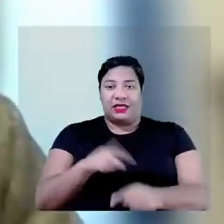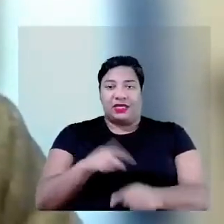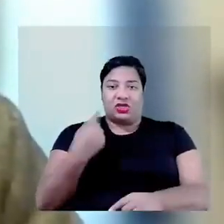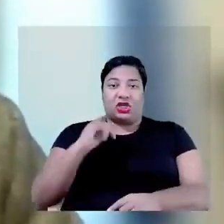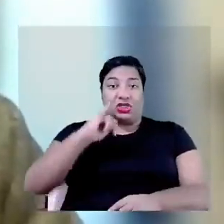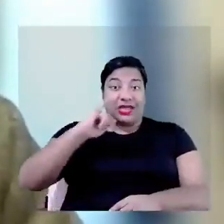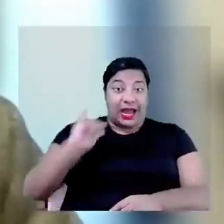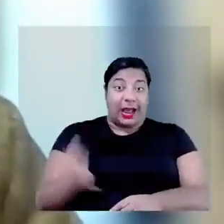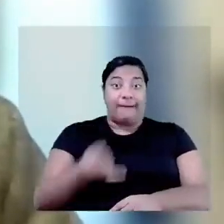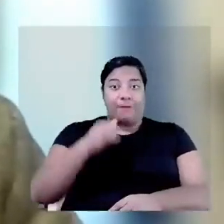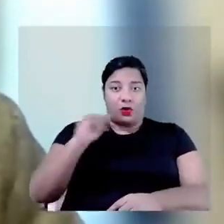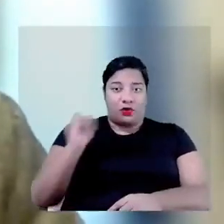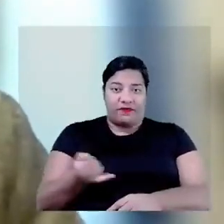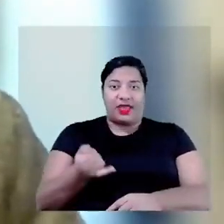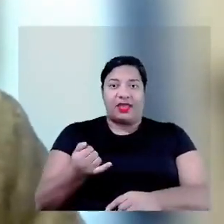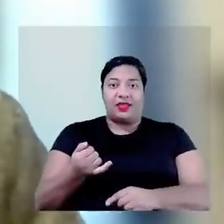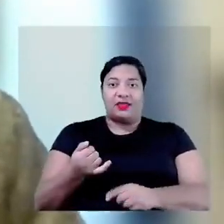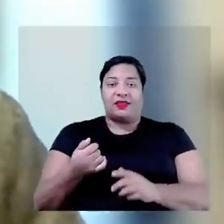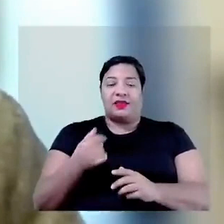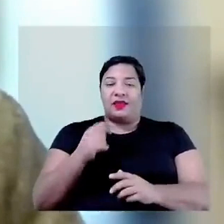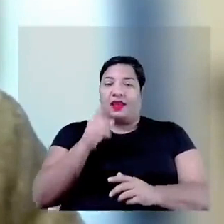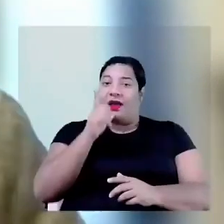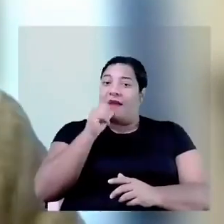potencial hidráulico, né?